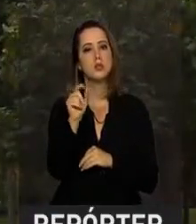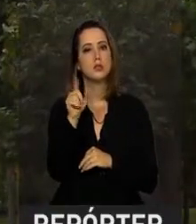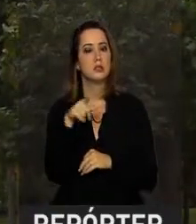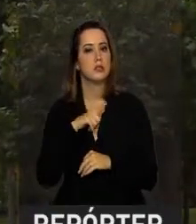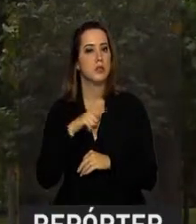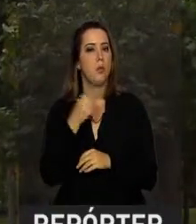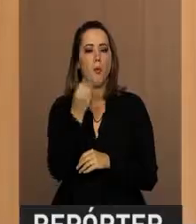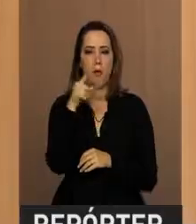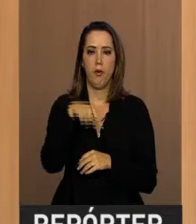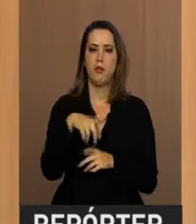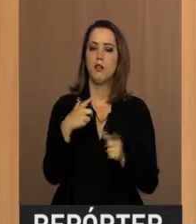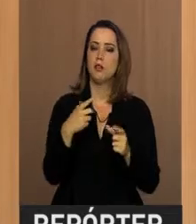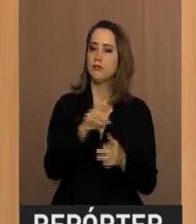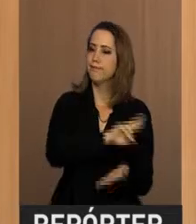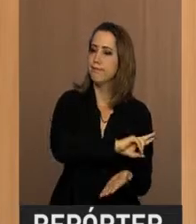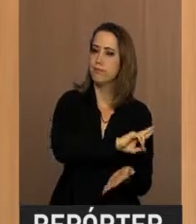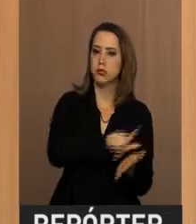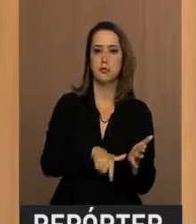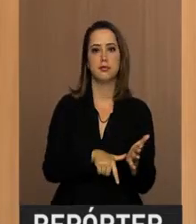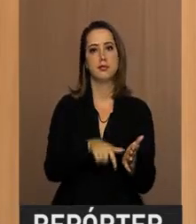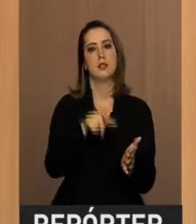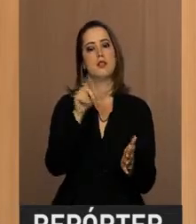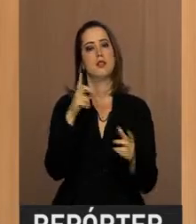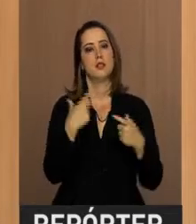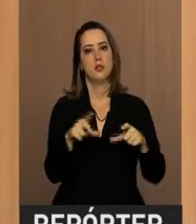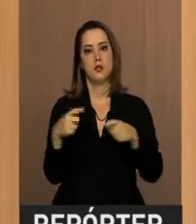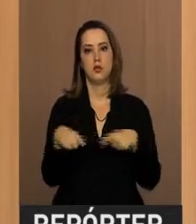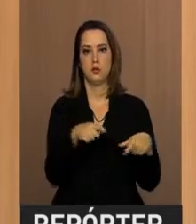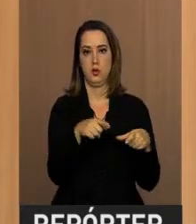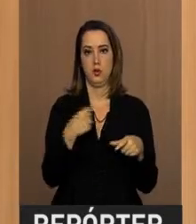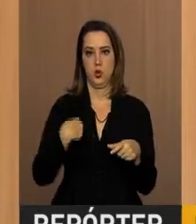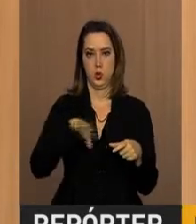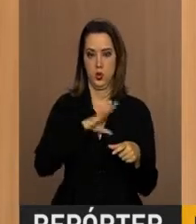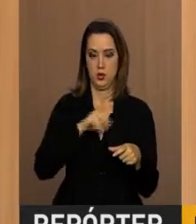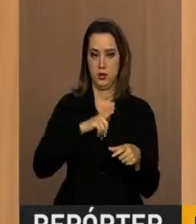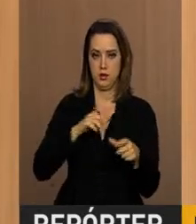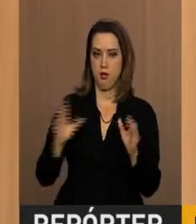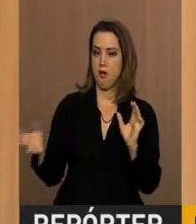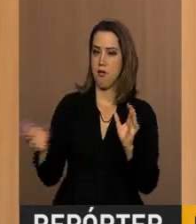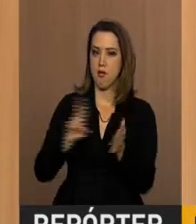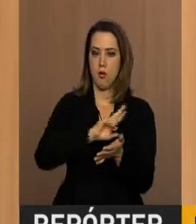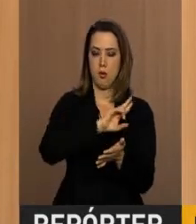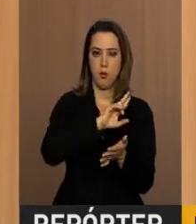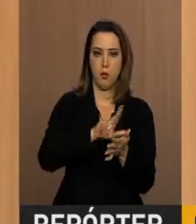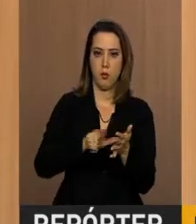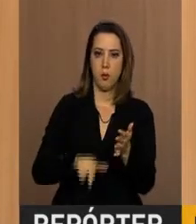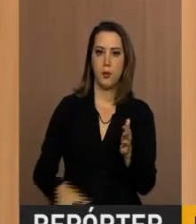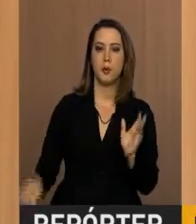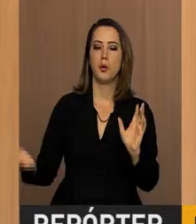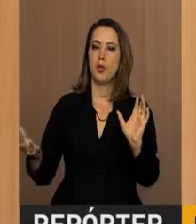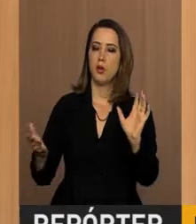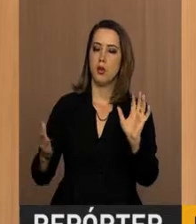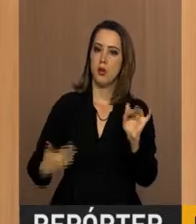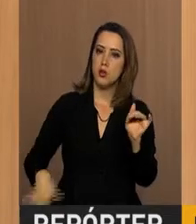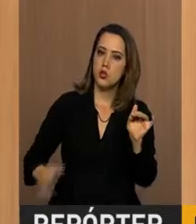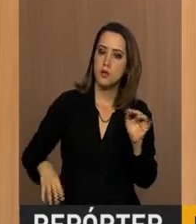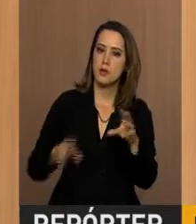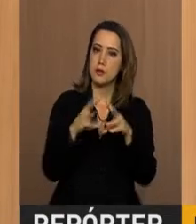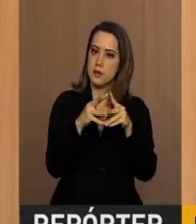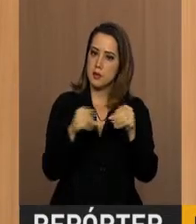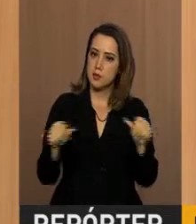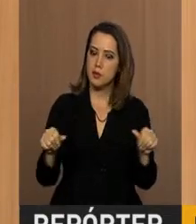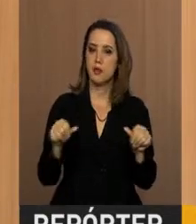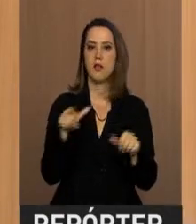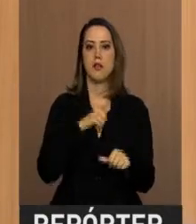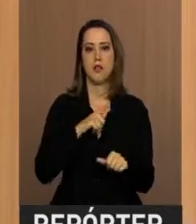pontos turísticos sob praia continua sendo a categoria que mais até mas também hoje a cultura os